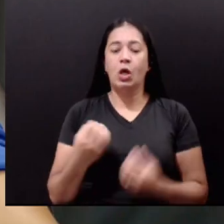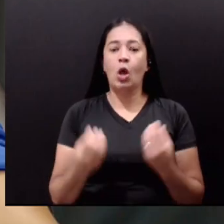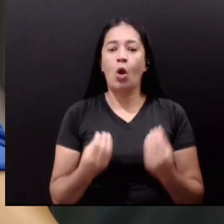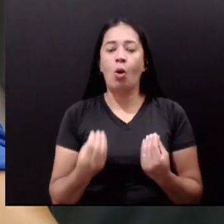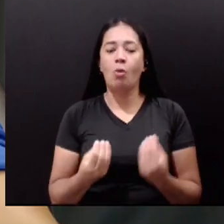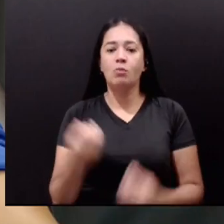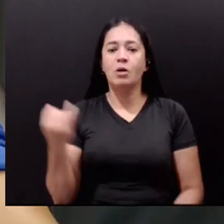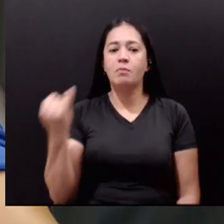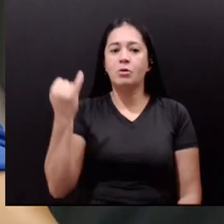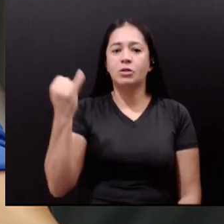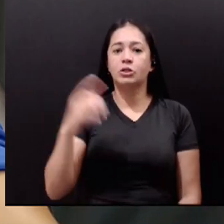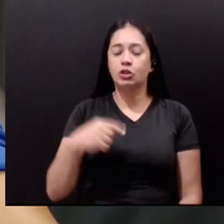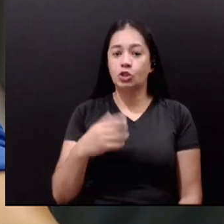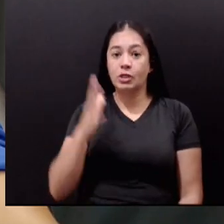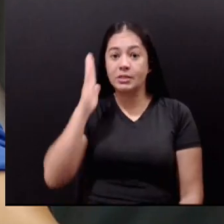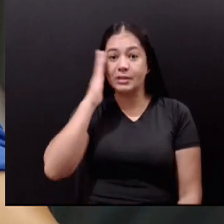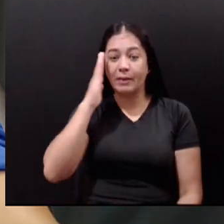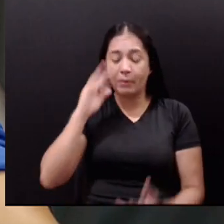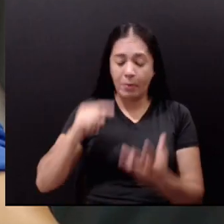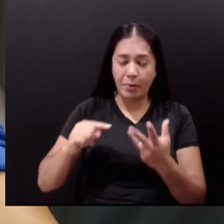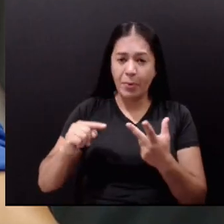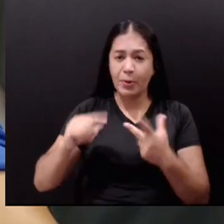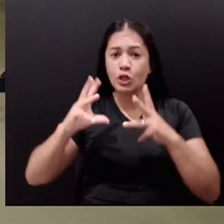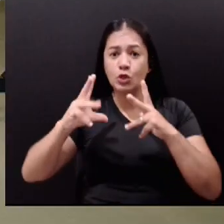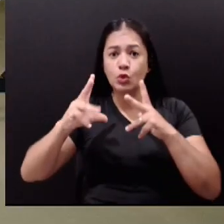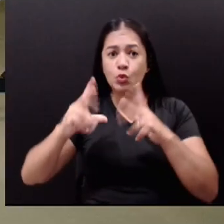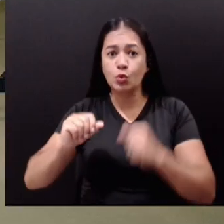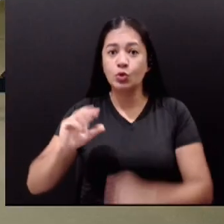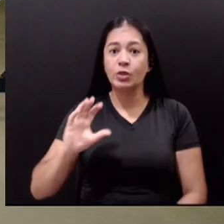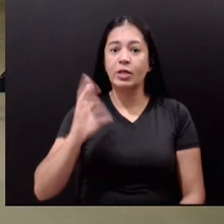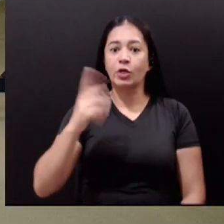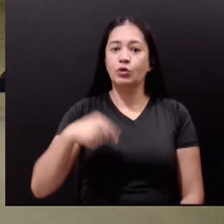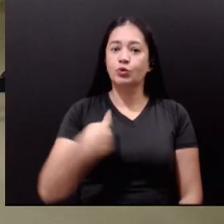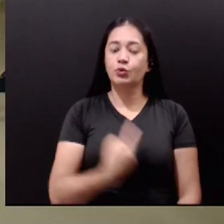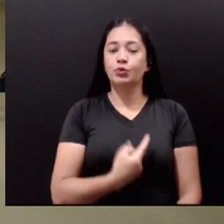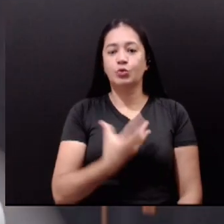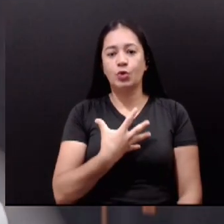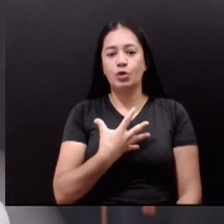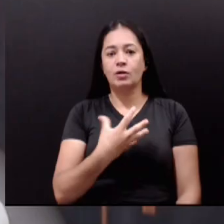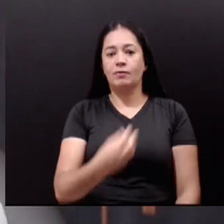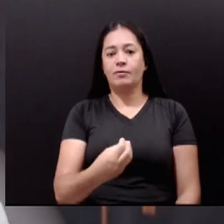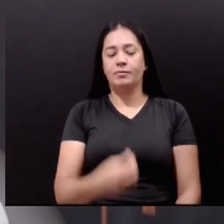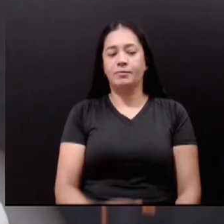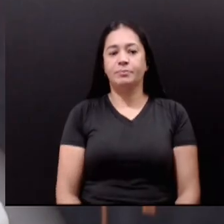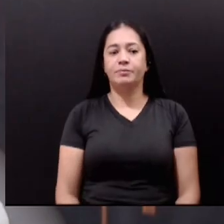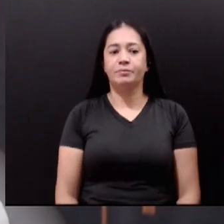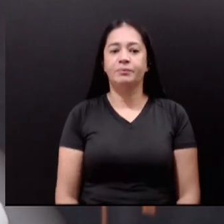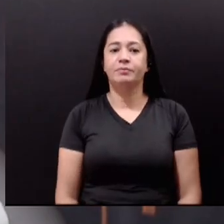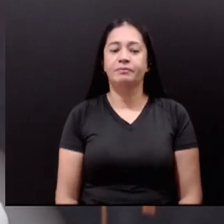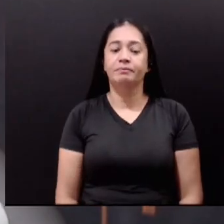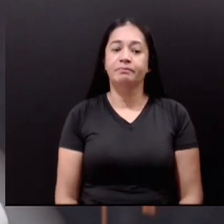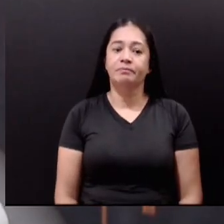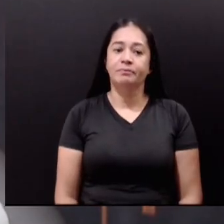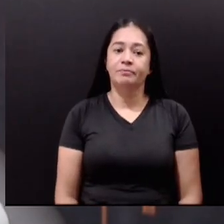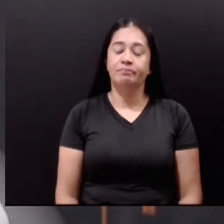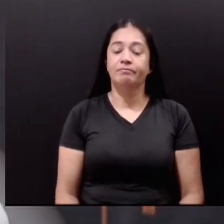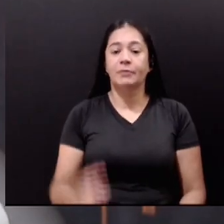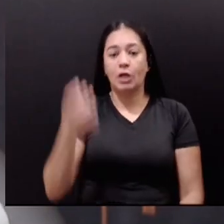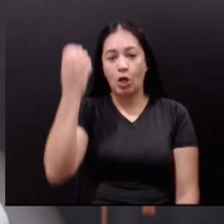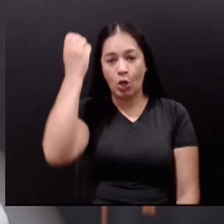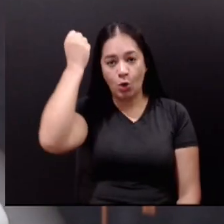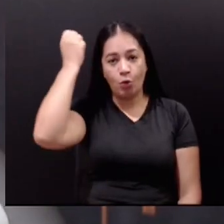dentro de tudo que acontece com os nossos filhos, Luciana. Rúbia, é um momento de